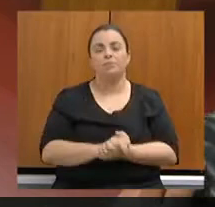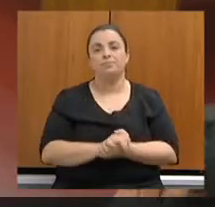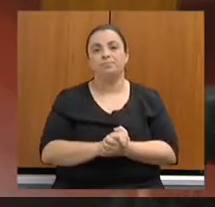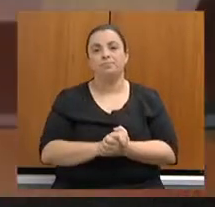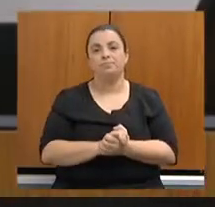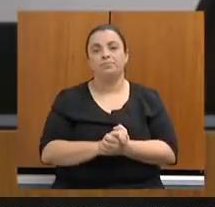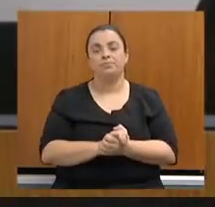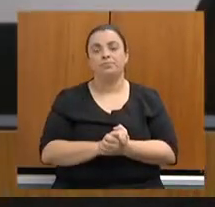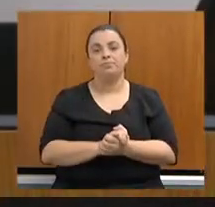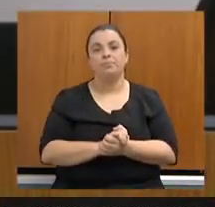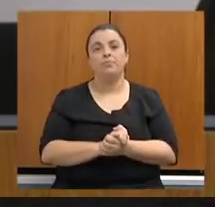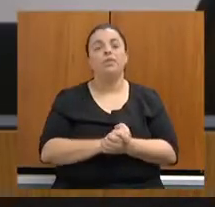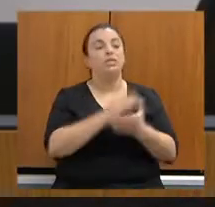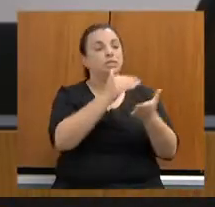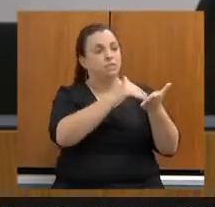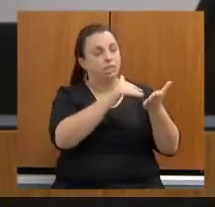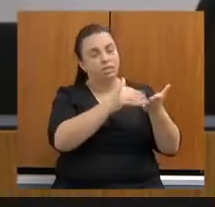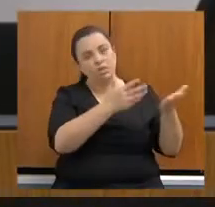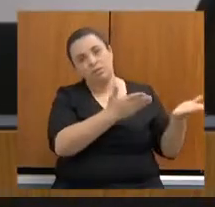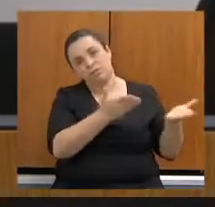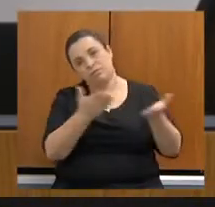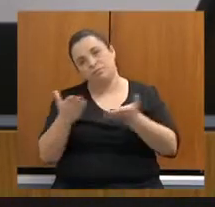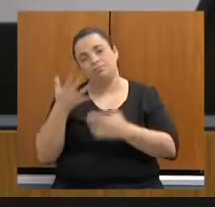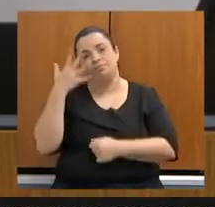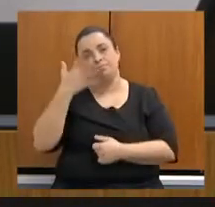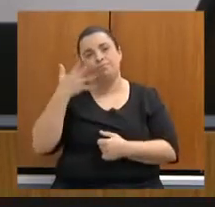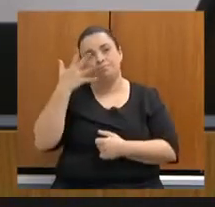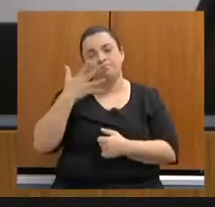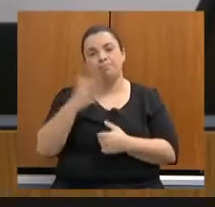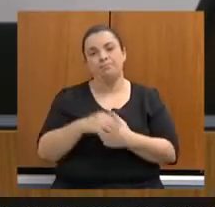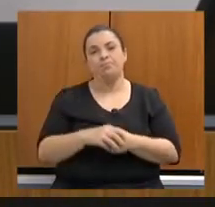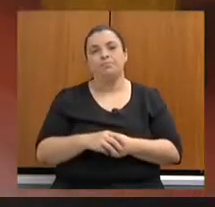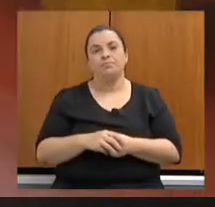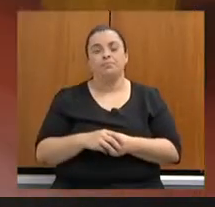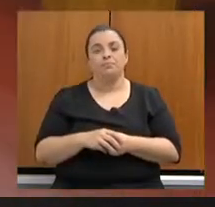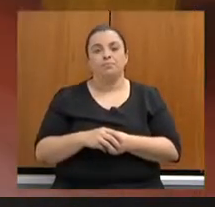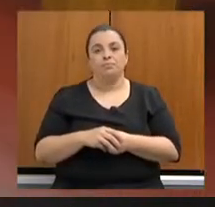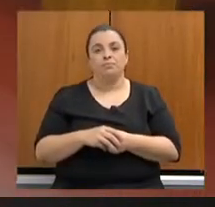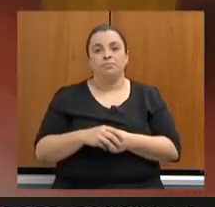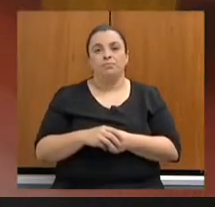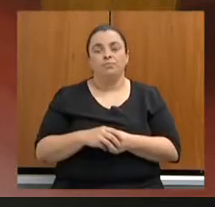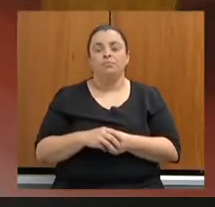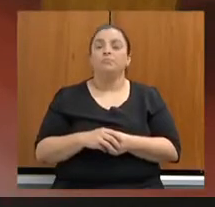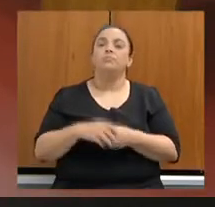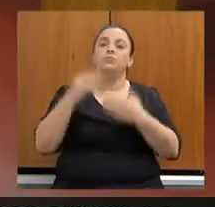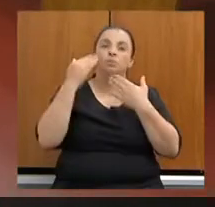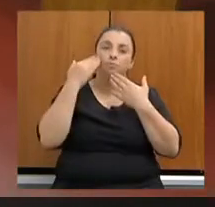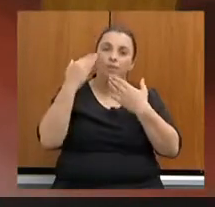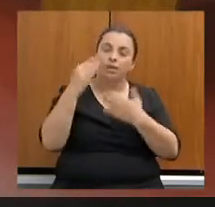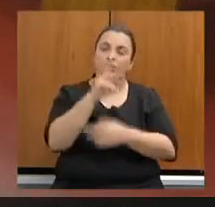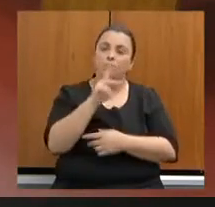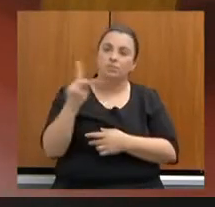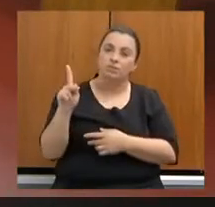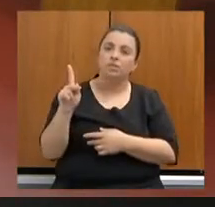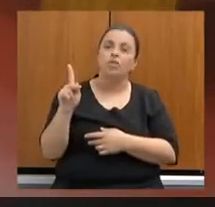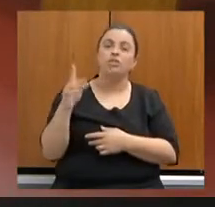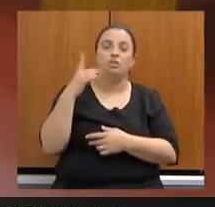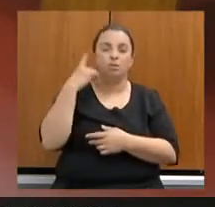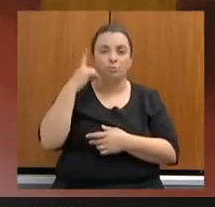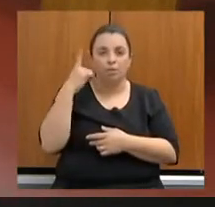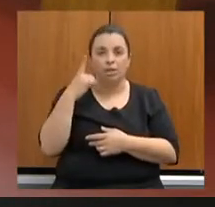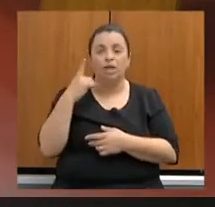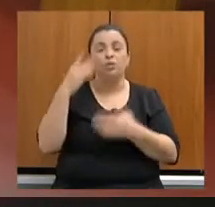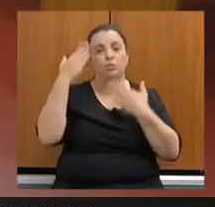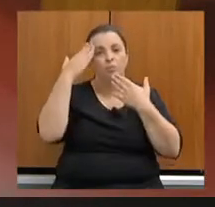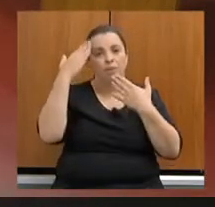e com a palavra secretária Araújo Ana Valentim Muito obrigado Presidente tá muito